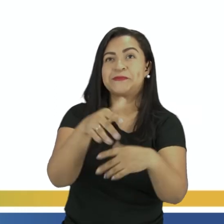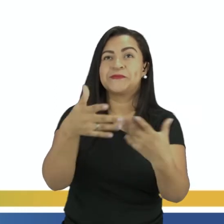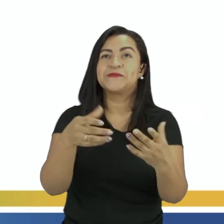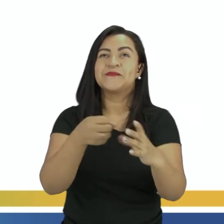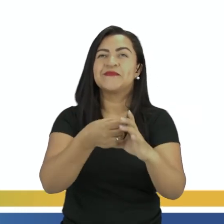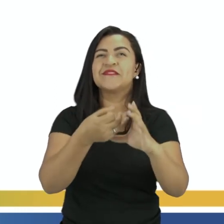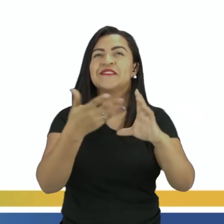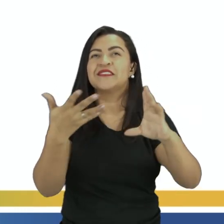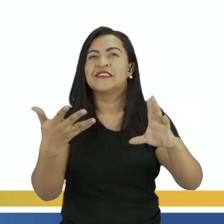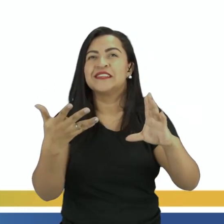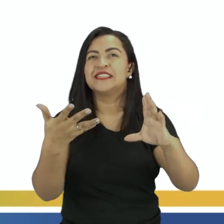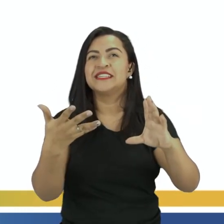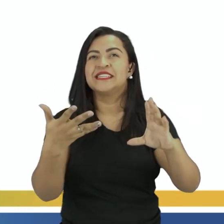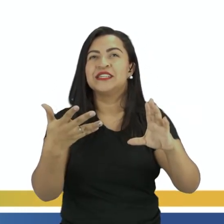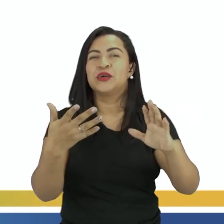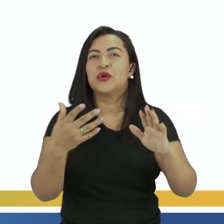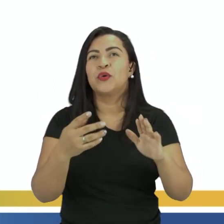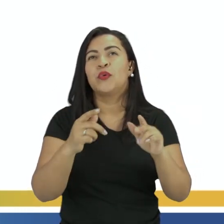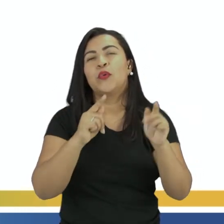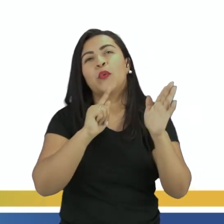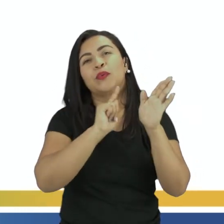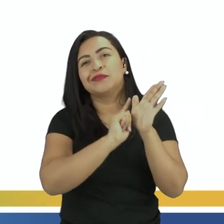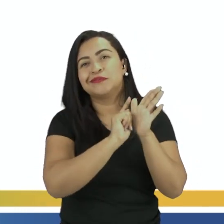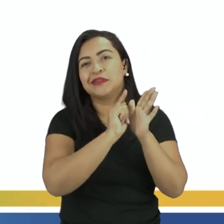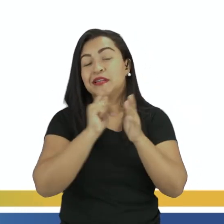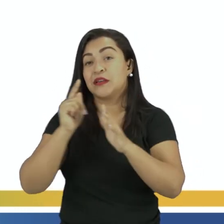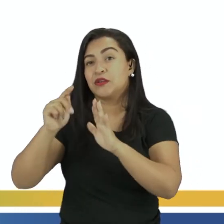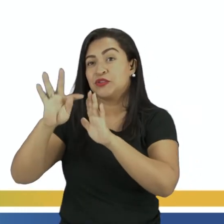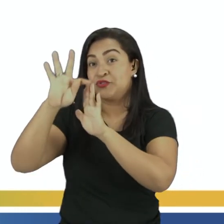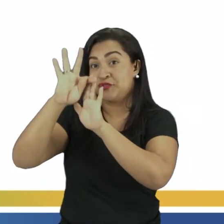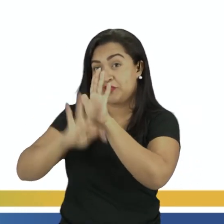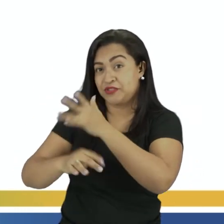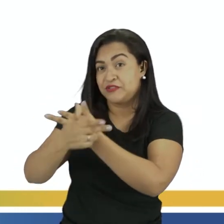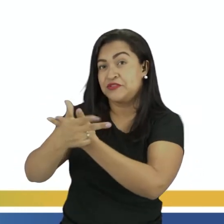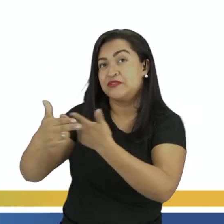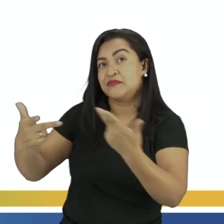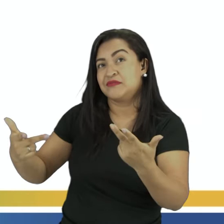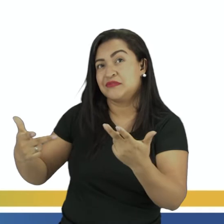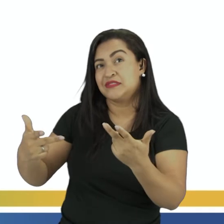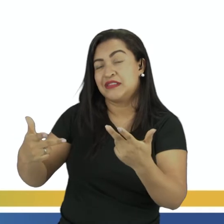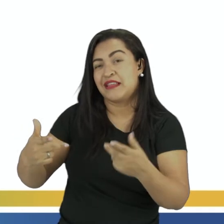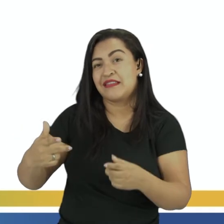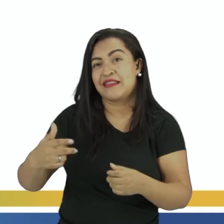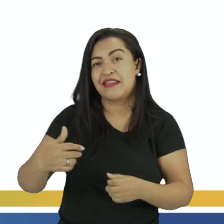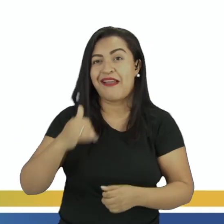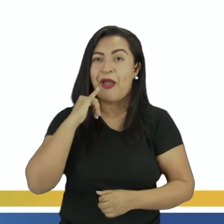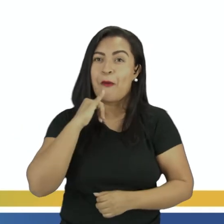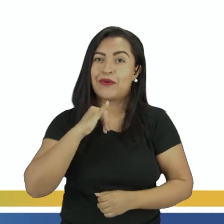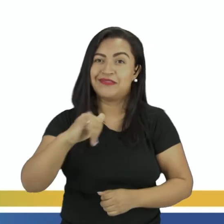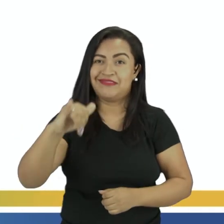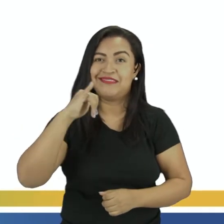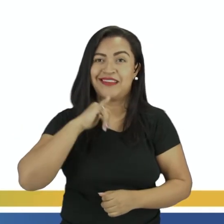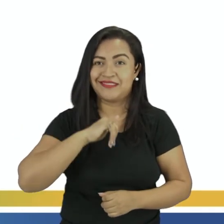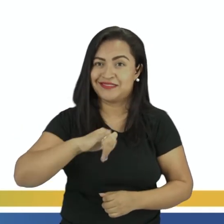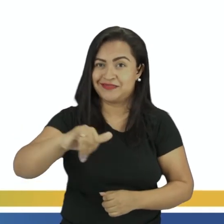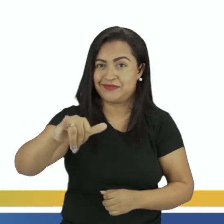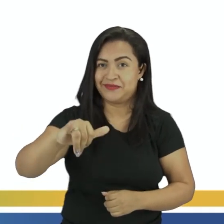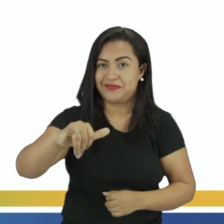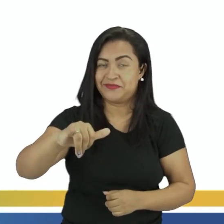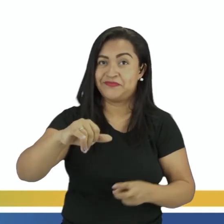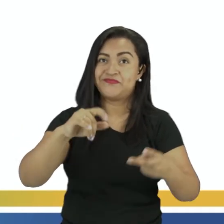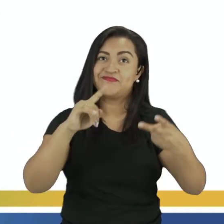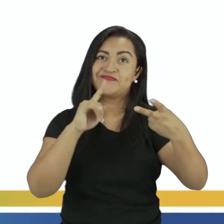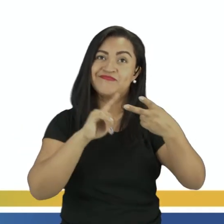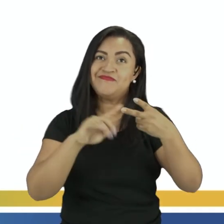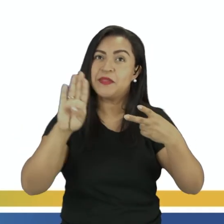identificam com o seguinte tipo textual. É uma narração, que está escrito aí? É